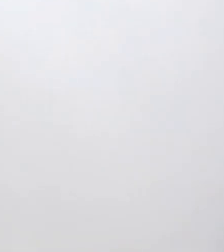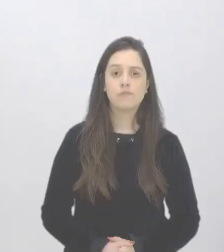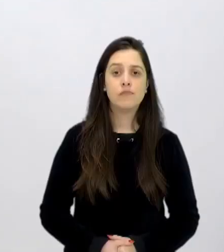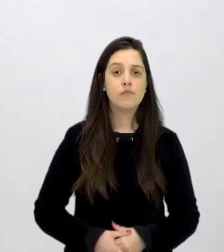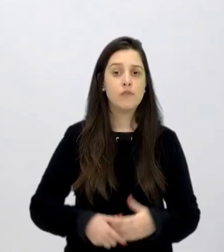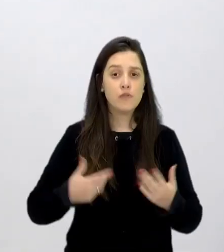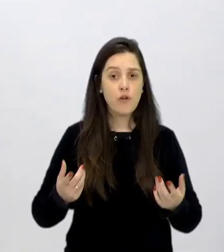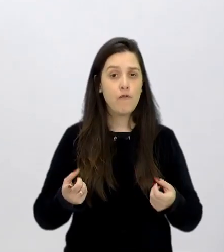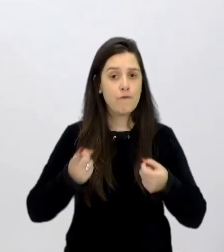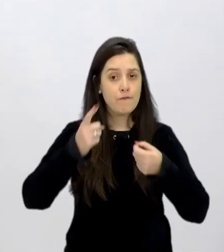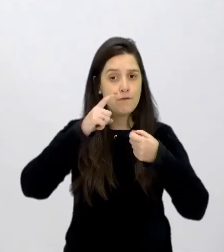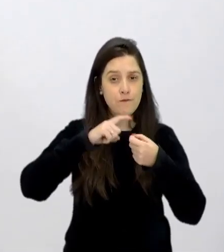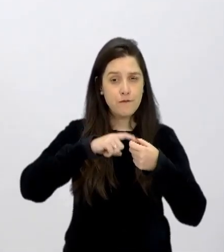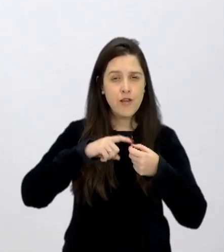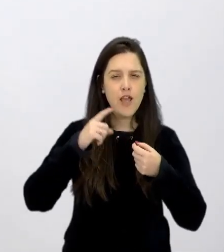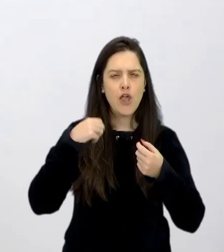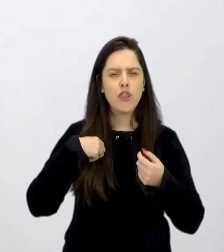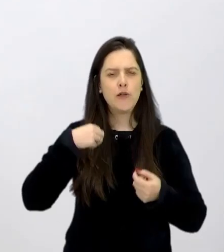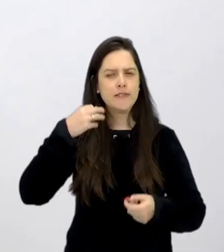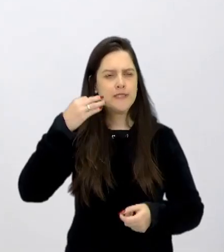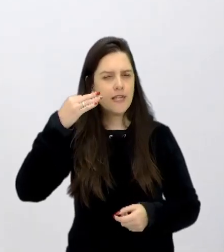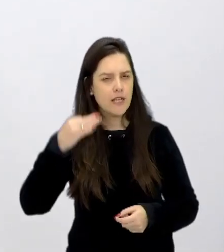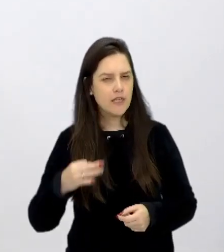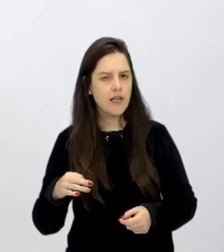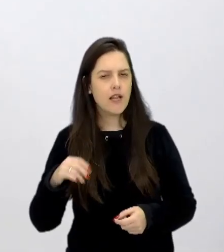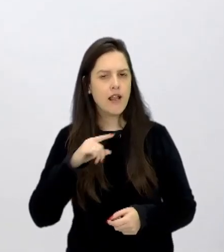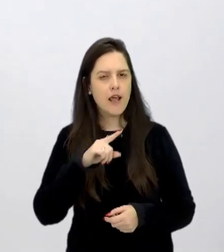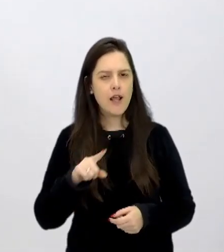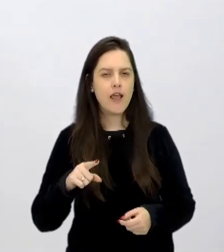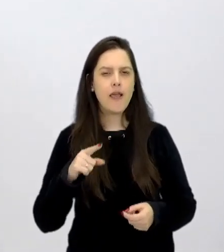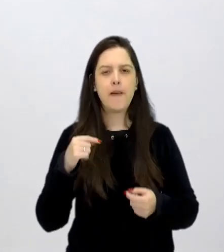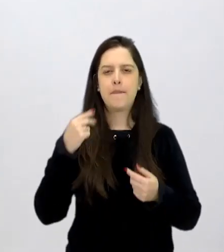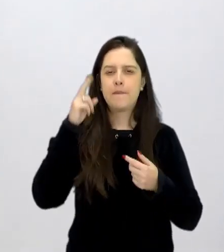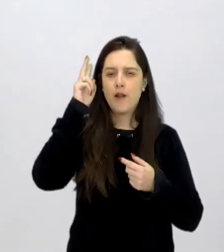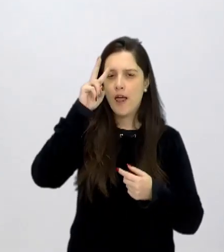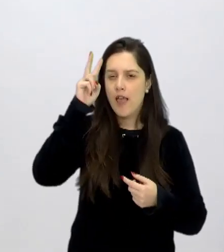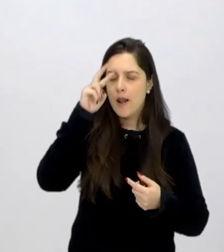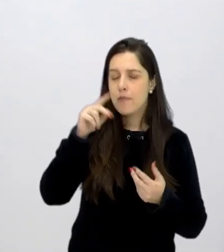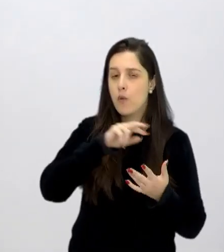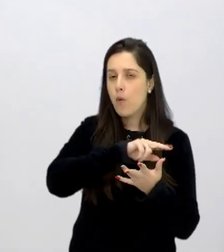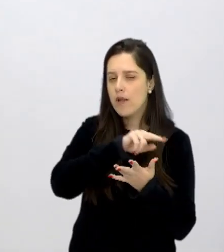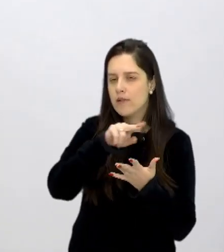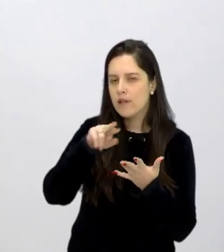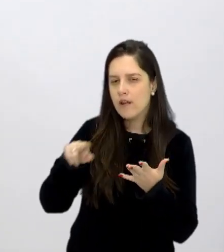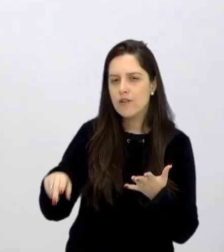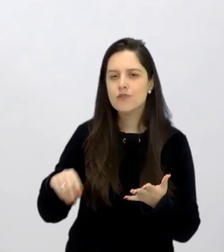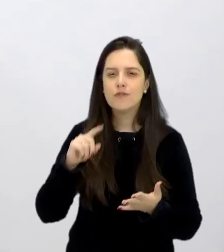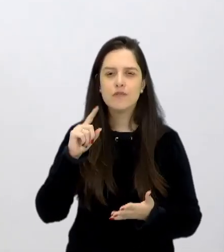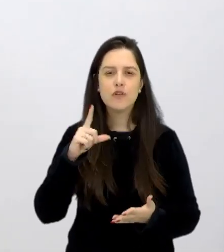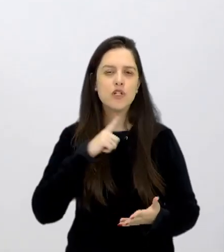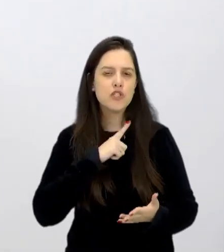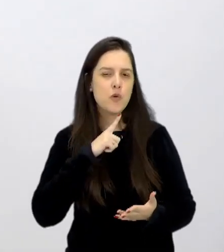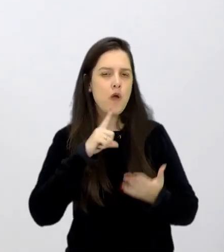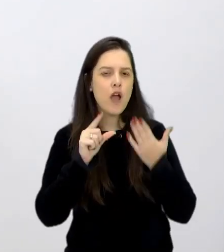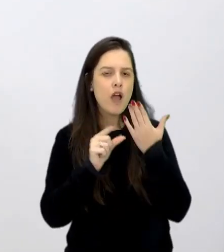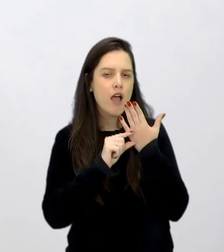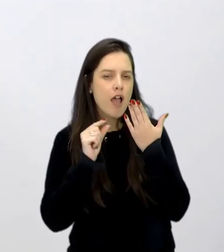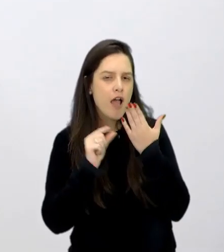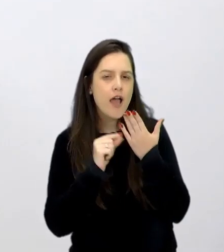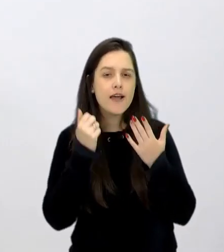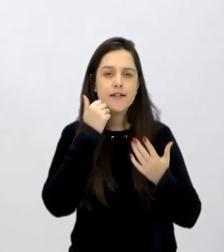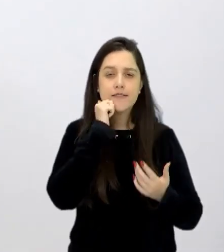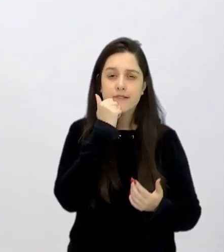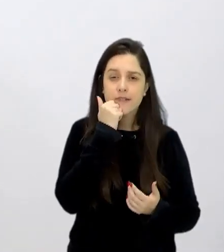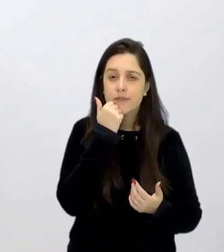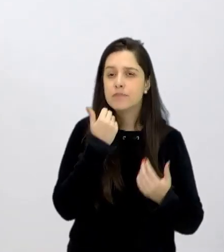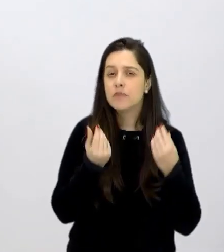Então voltamos, eu tenho certeza, estudante, que você recorda, que você lembra quais são as características aí de um artigo de divulgação científica e